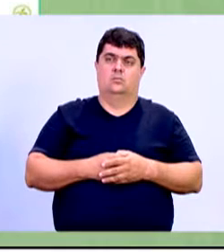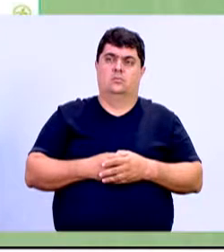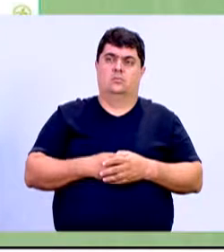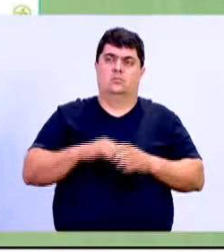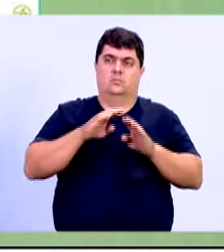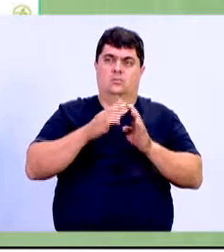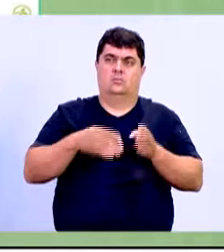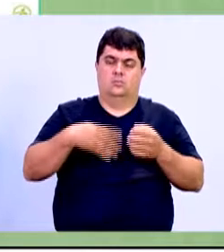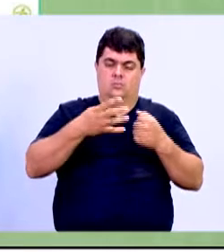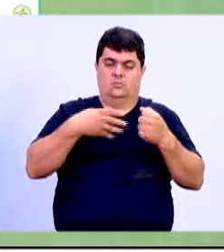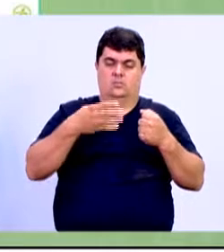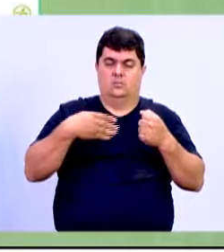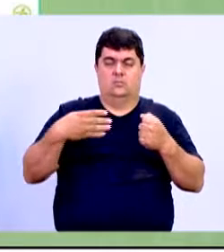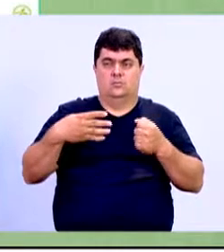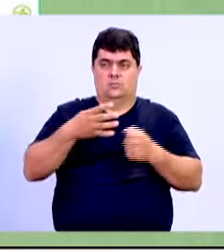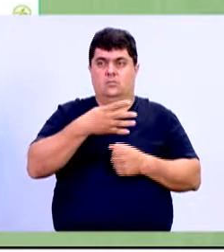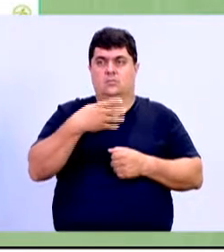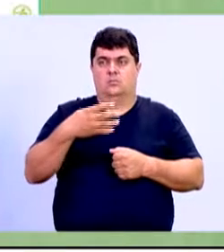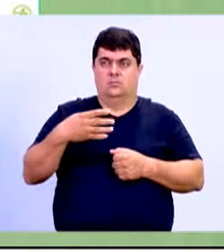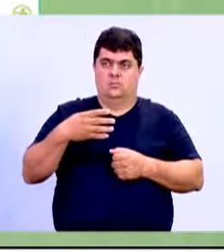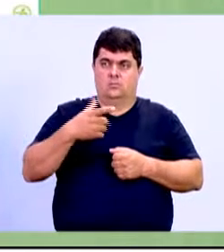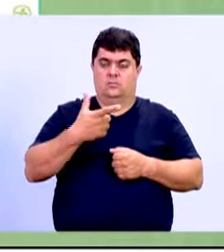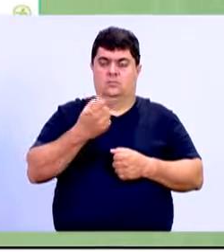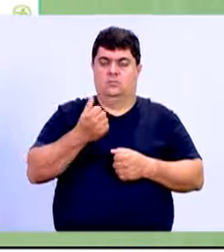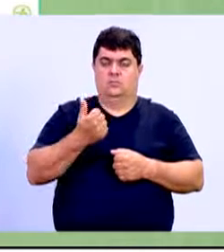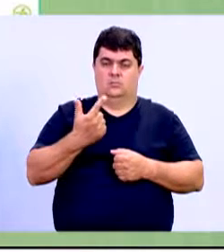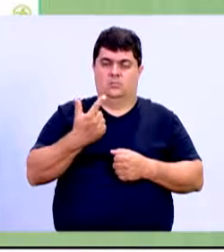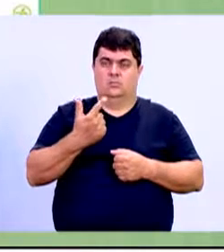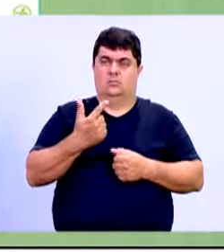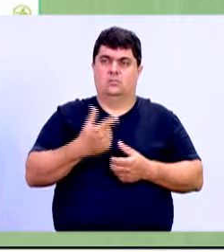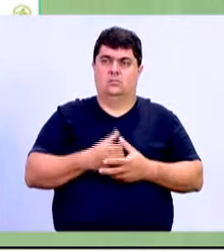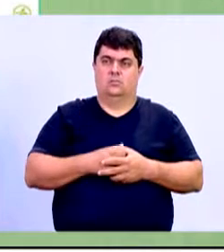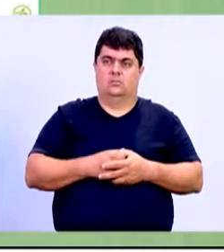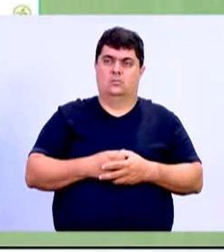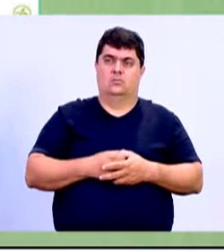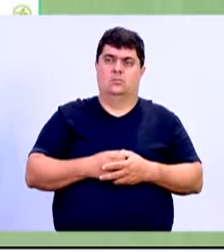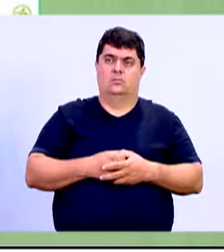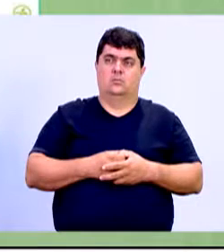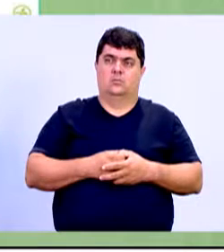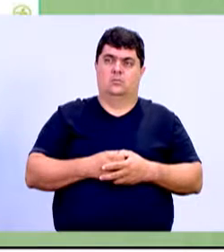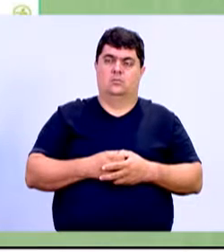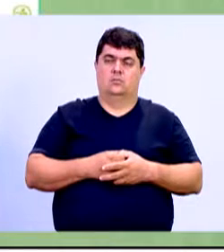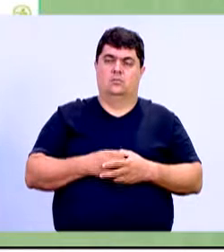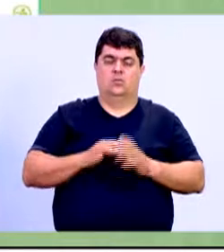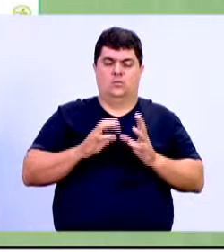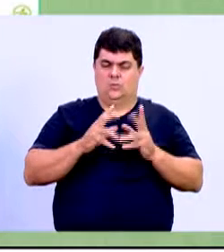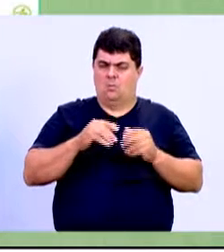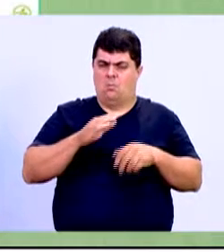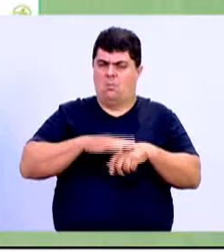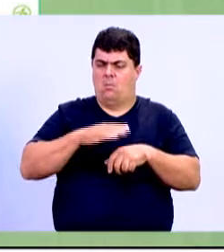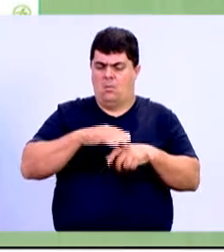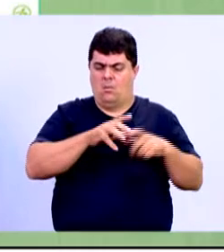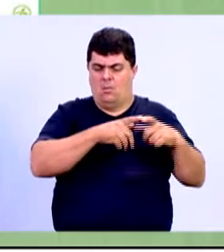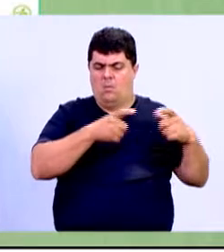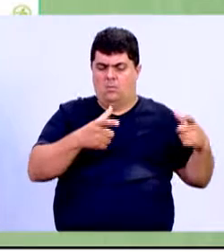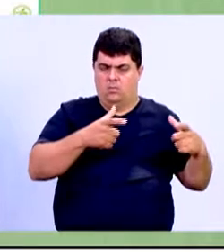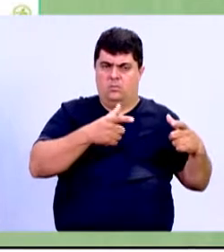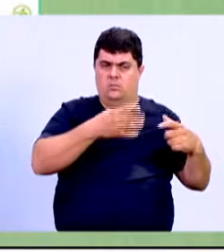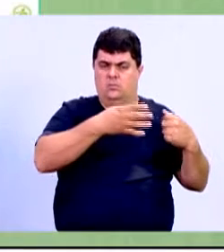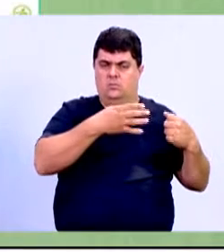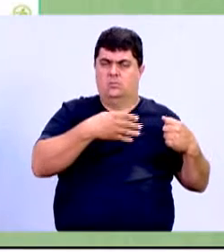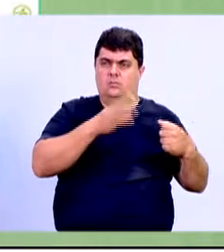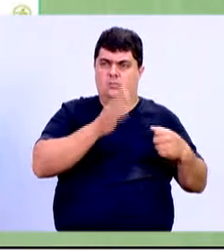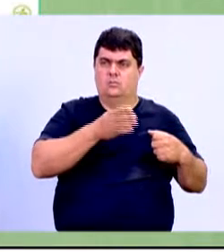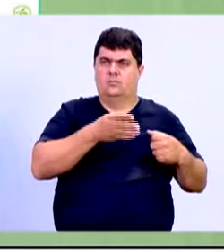servidores Windows Server 2012, a maior parte dos nossos servidores, os mais críticos, estão hoje, todos eles já migrados para o Windows